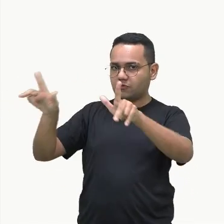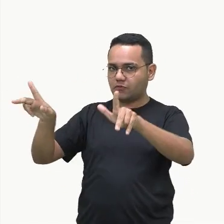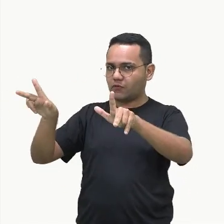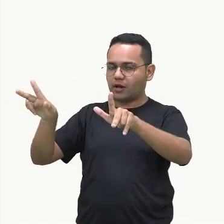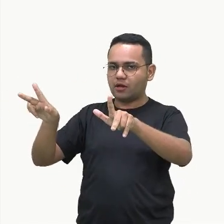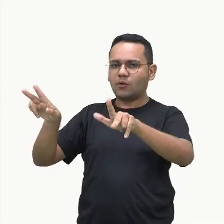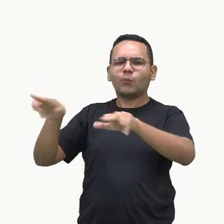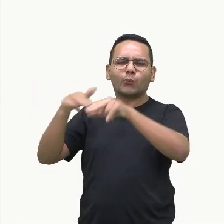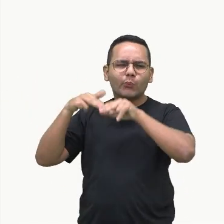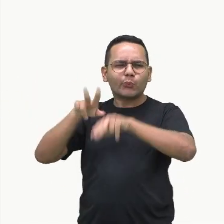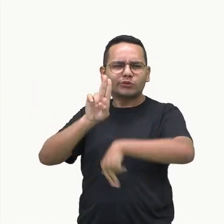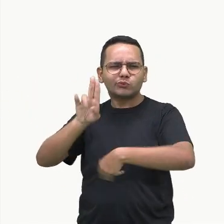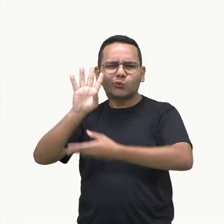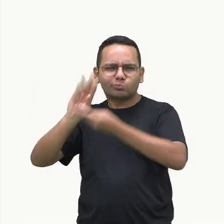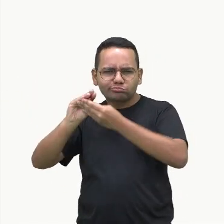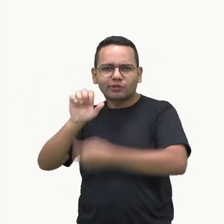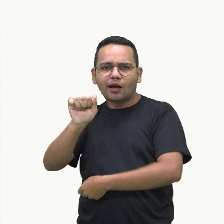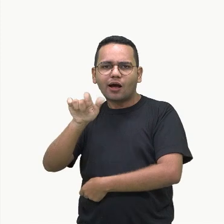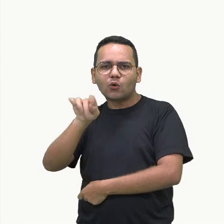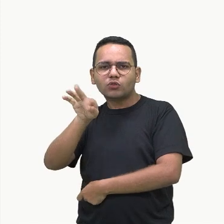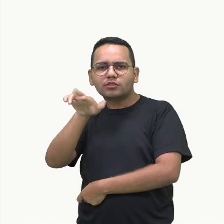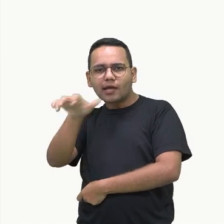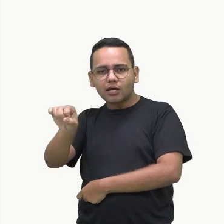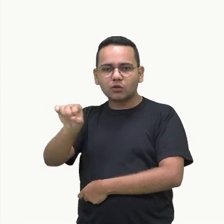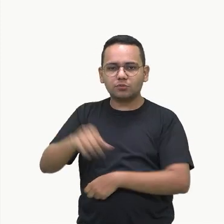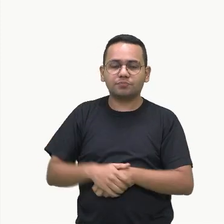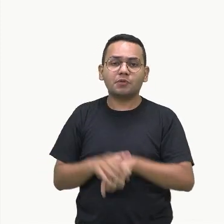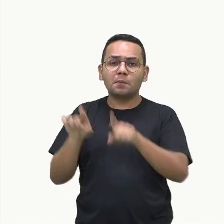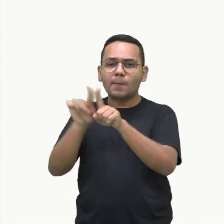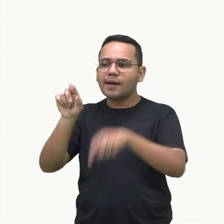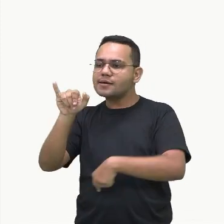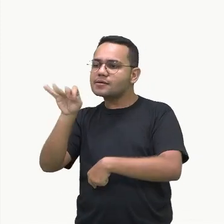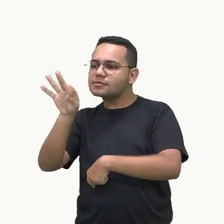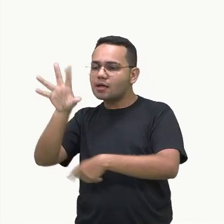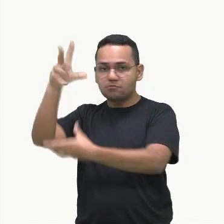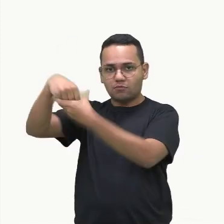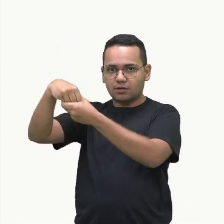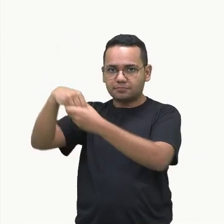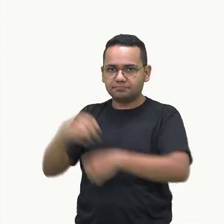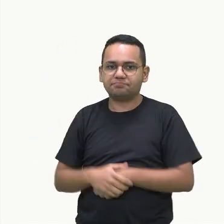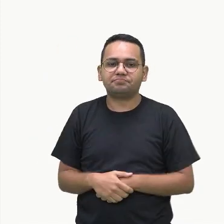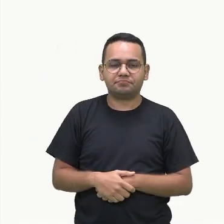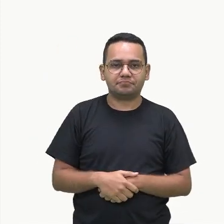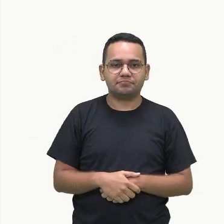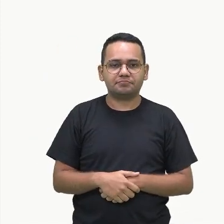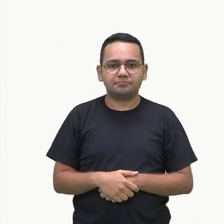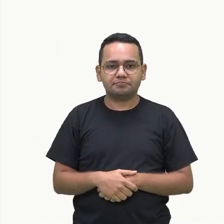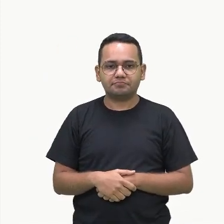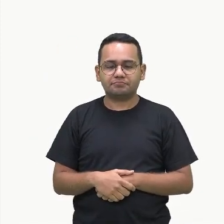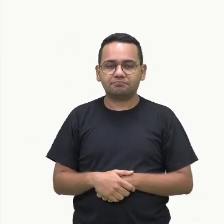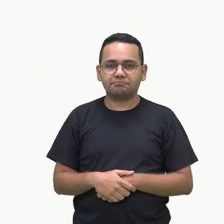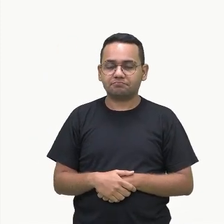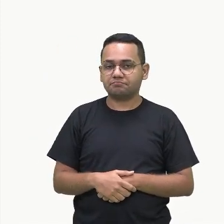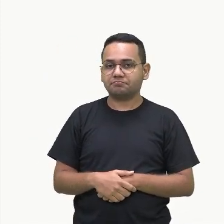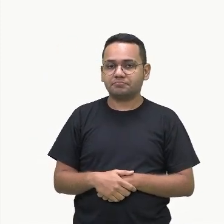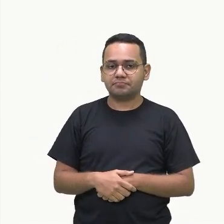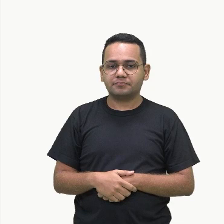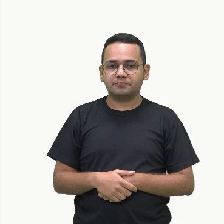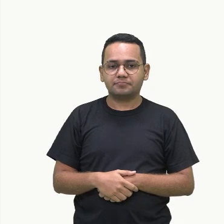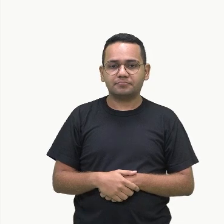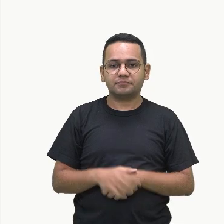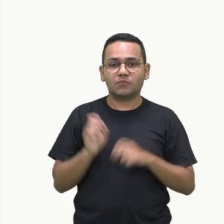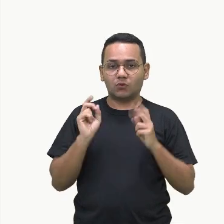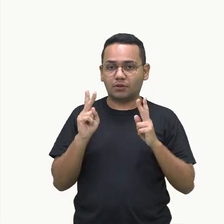transversal, e internos porque estão ali na mesma região interna. Mas, assim como nós temos